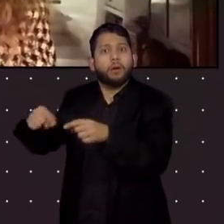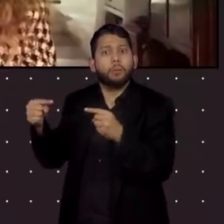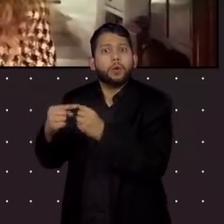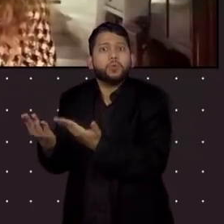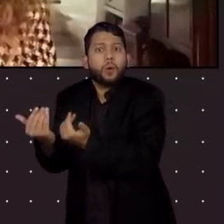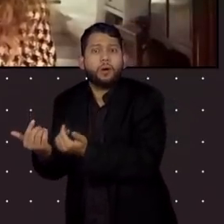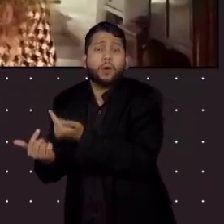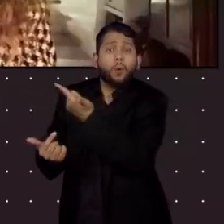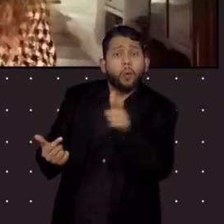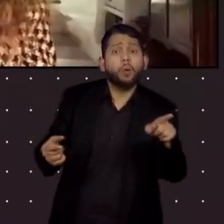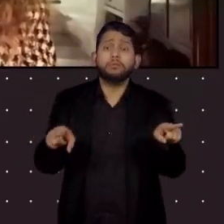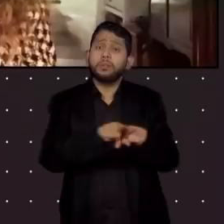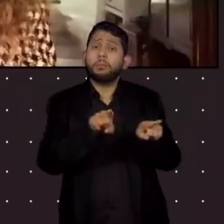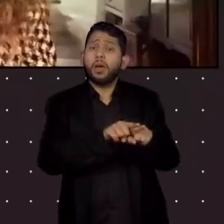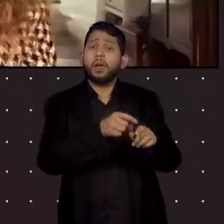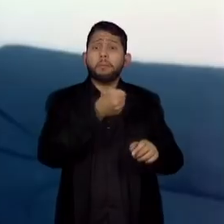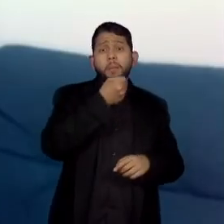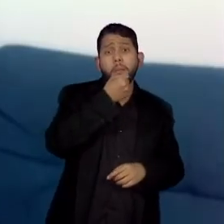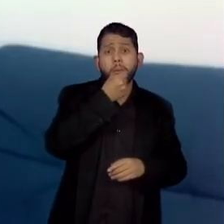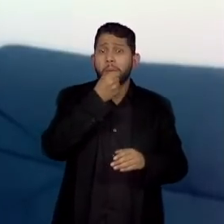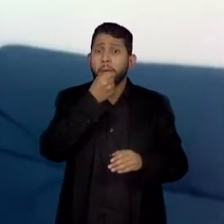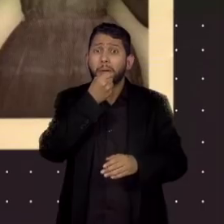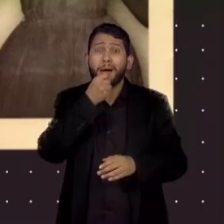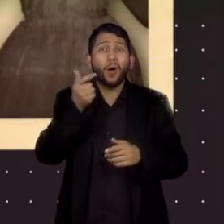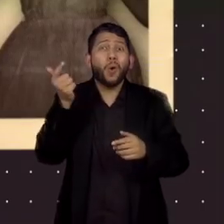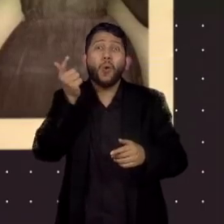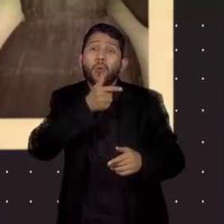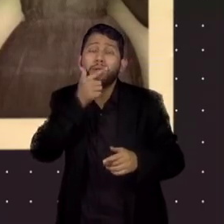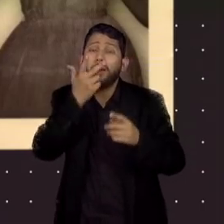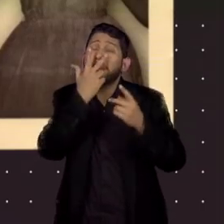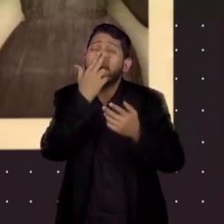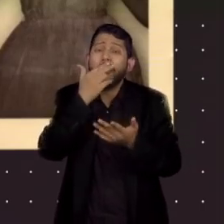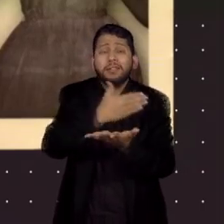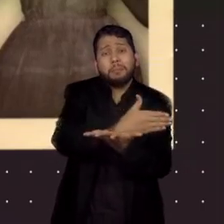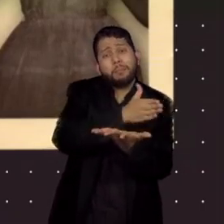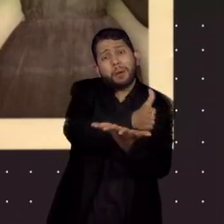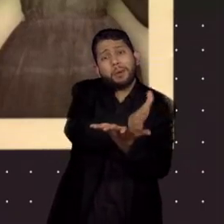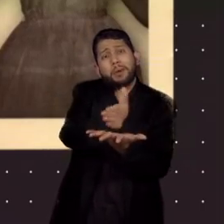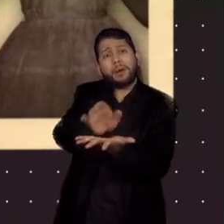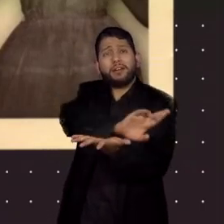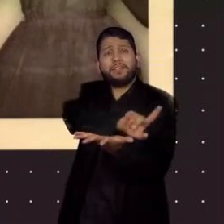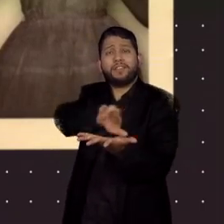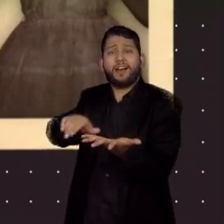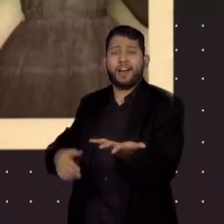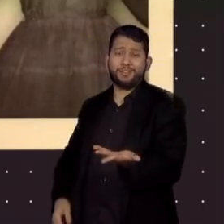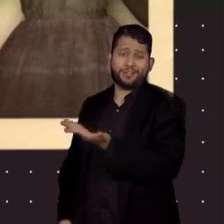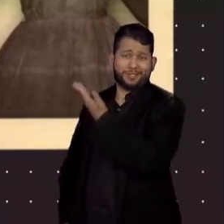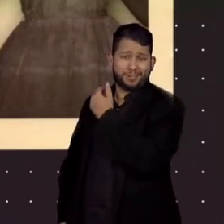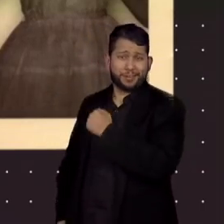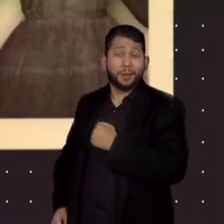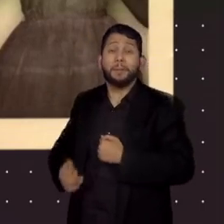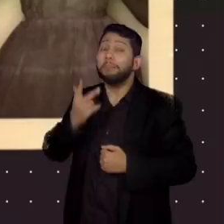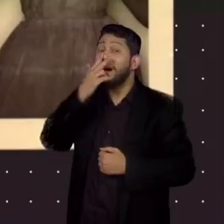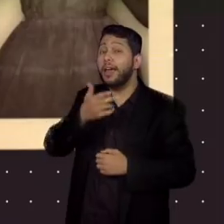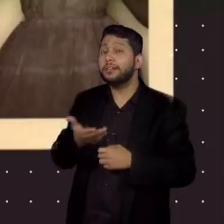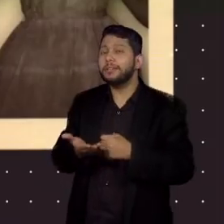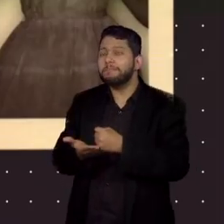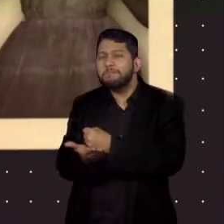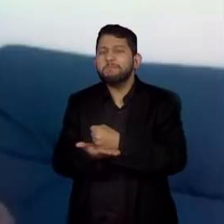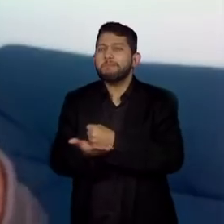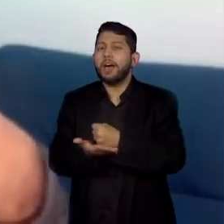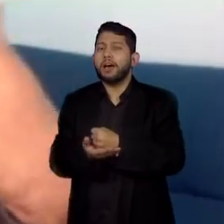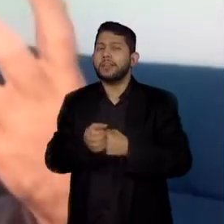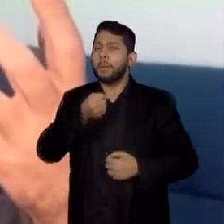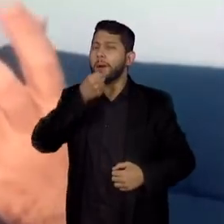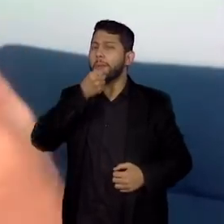grandes shows. Então, assim, a musicalidade da Vanderleia é uma coisa que sedimentou a carreira dela. Claro